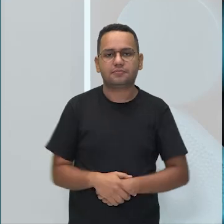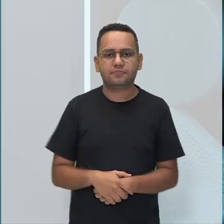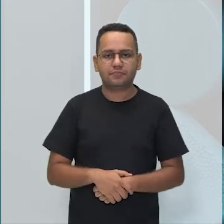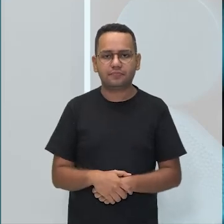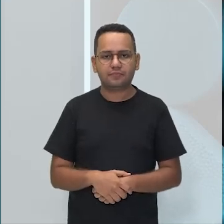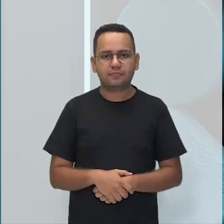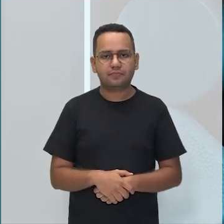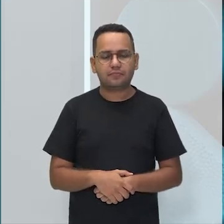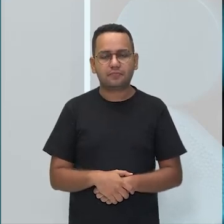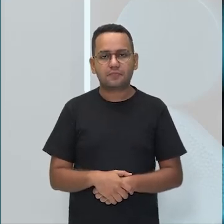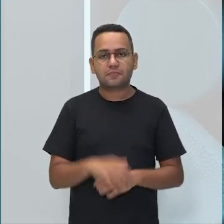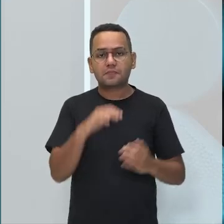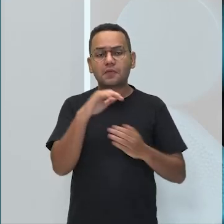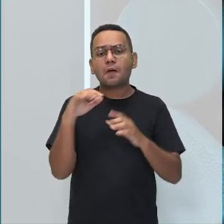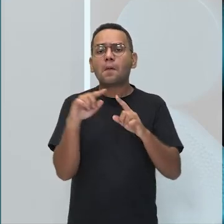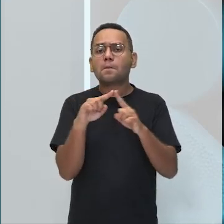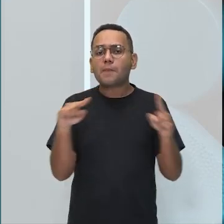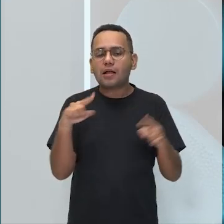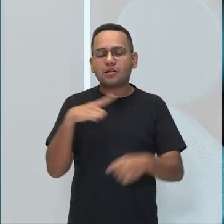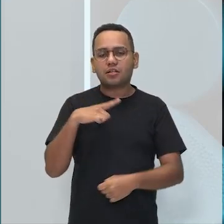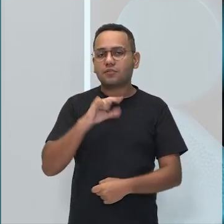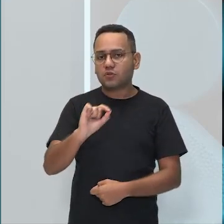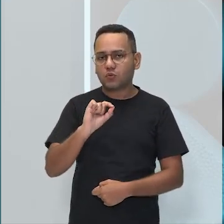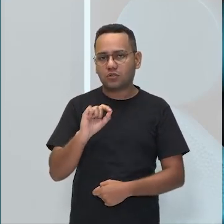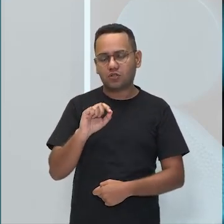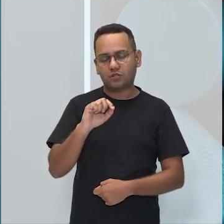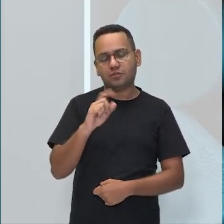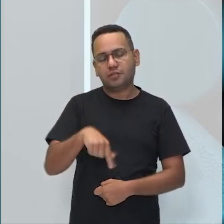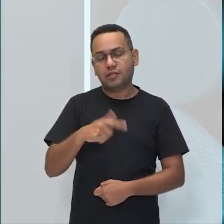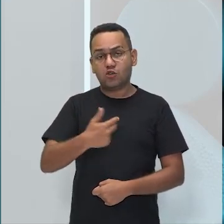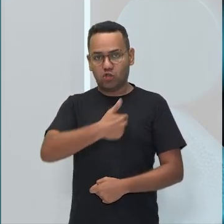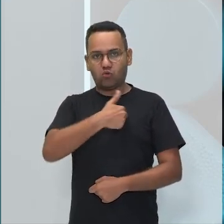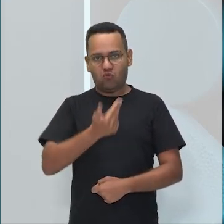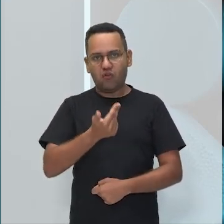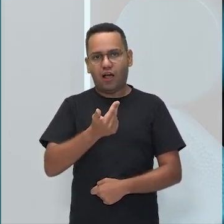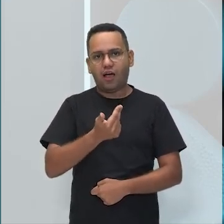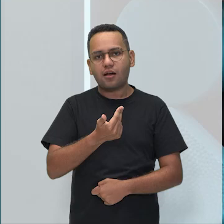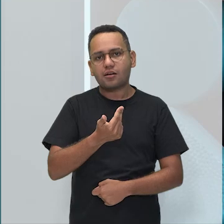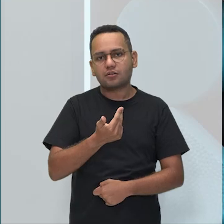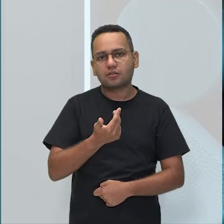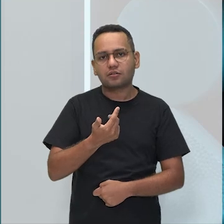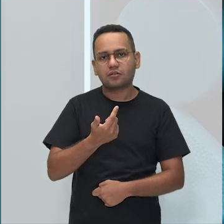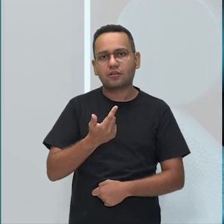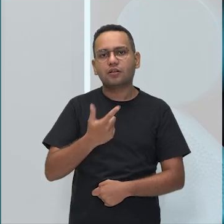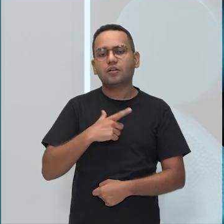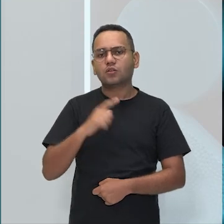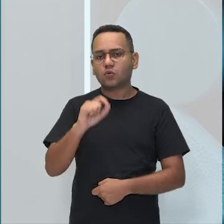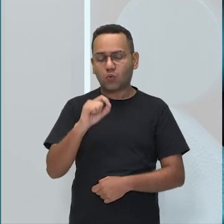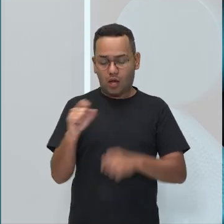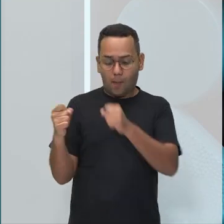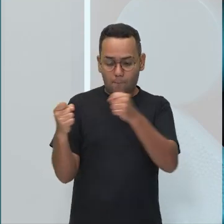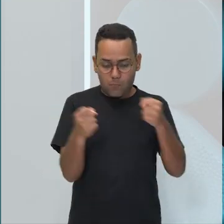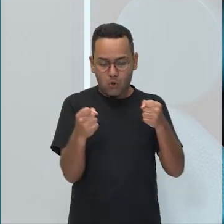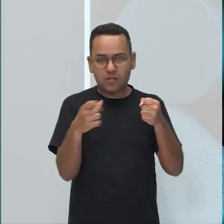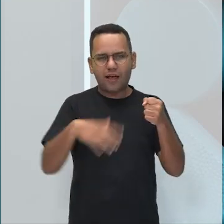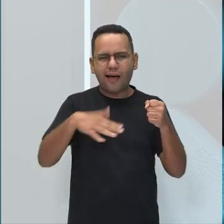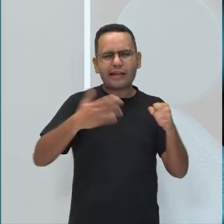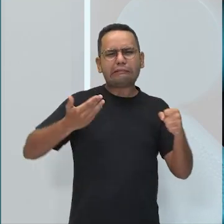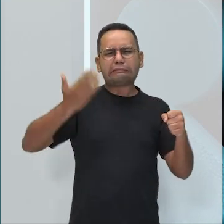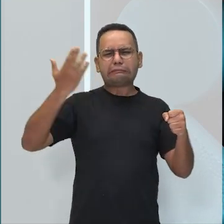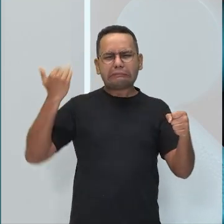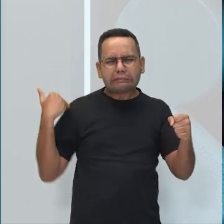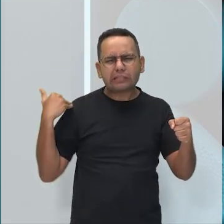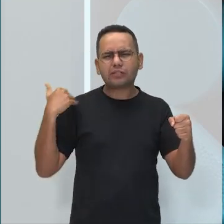Getúlio Vargas ao poder. Isso marca ali o fim da República Velha, que era regida, que tinha o